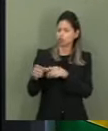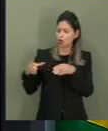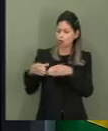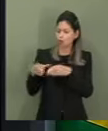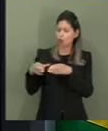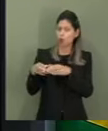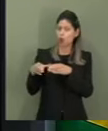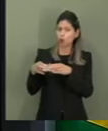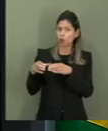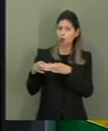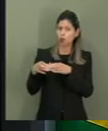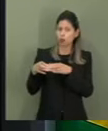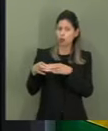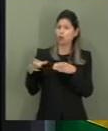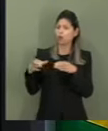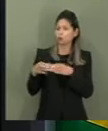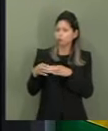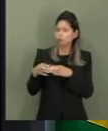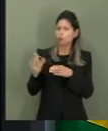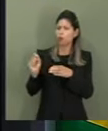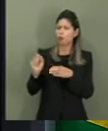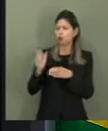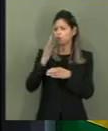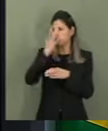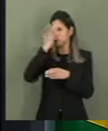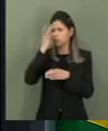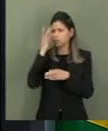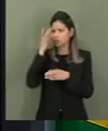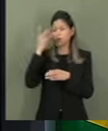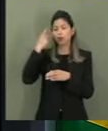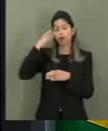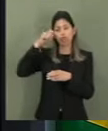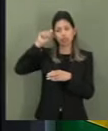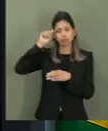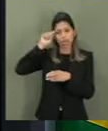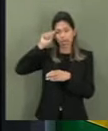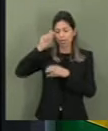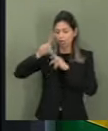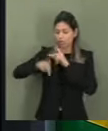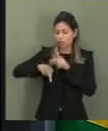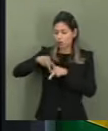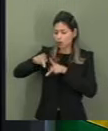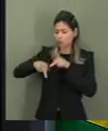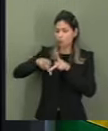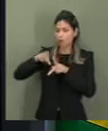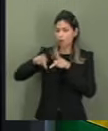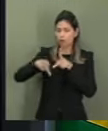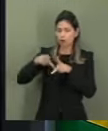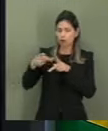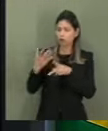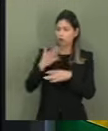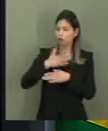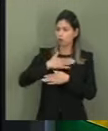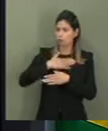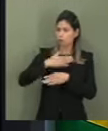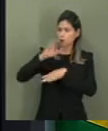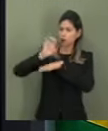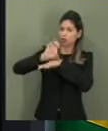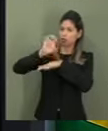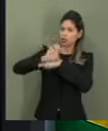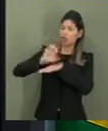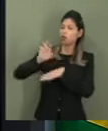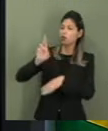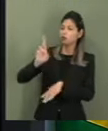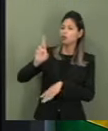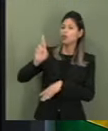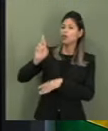de estancieiros, charqueadores, povo do meu Rio Grande,